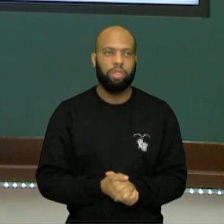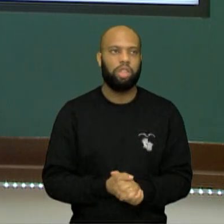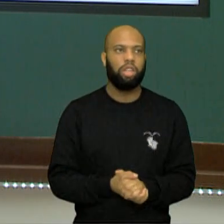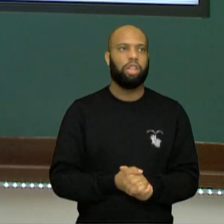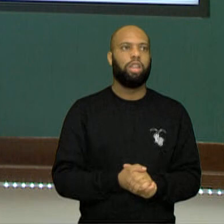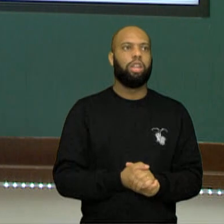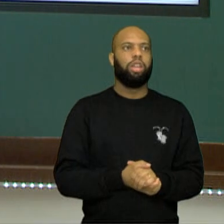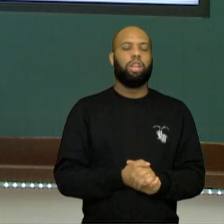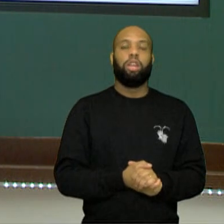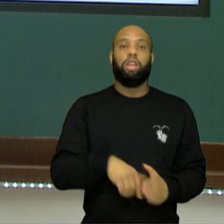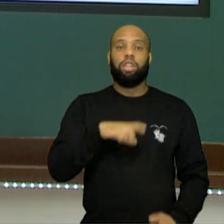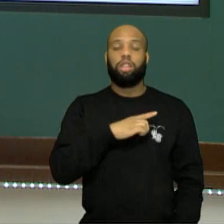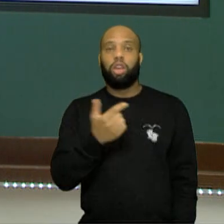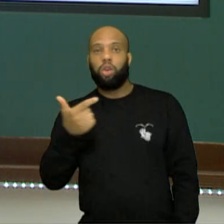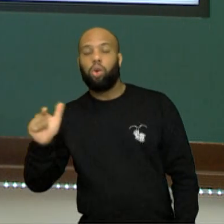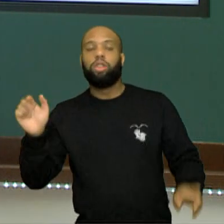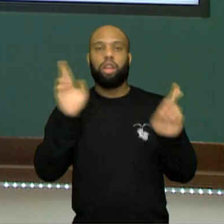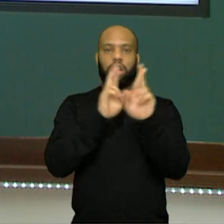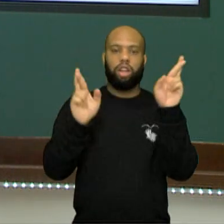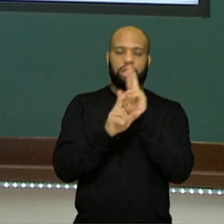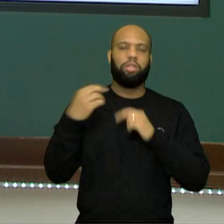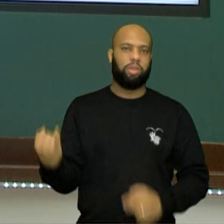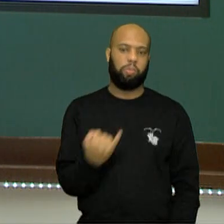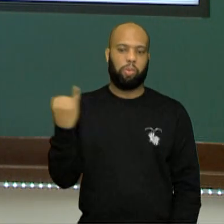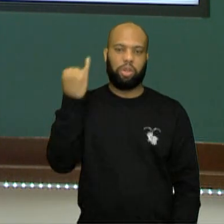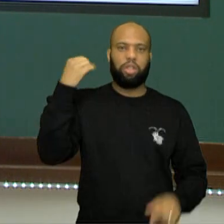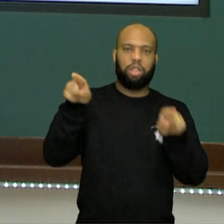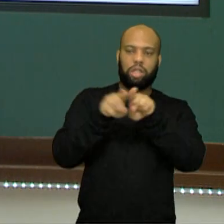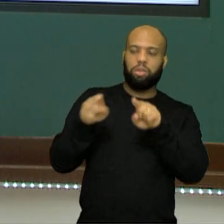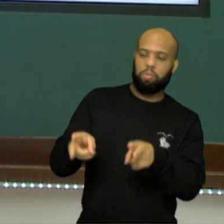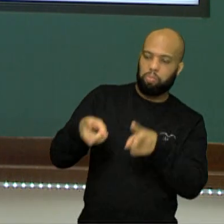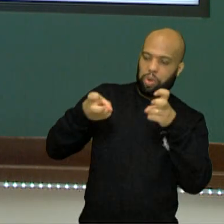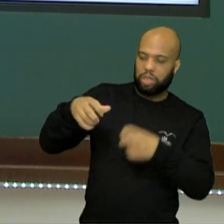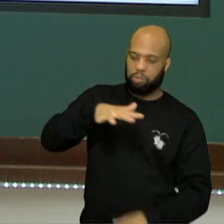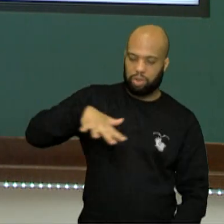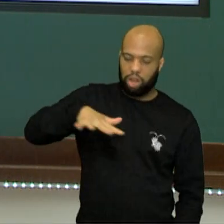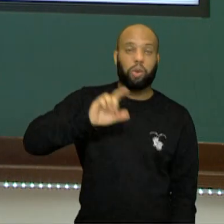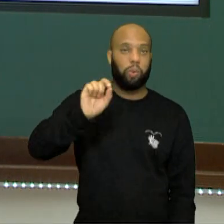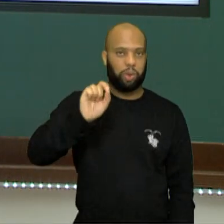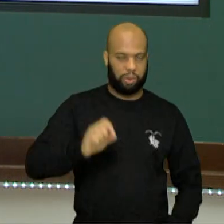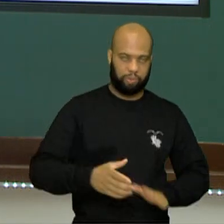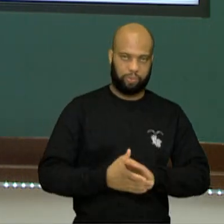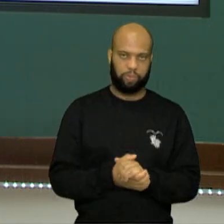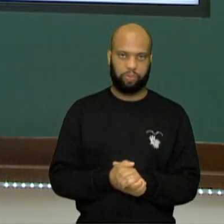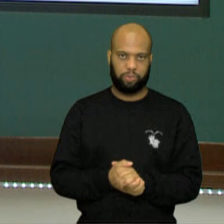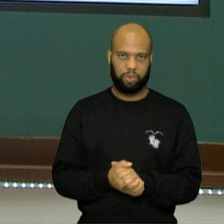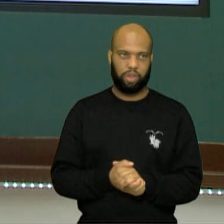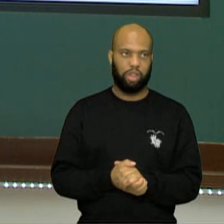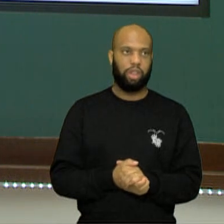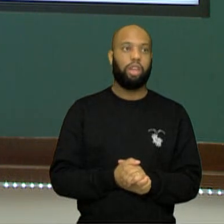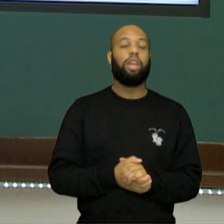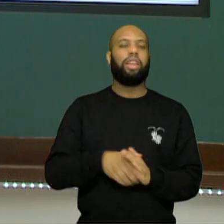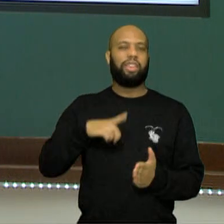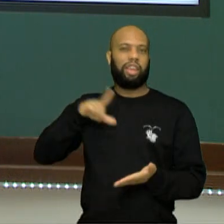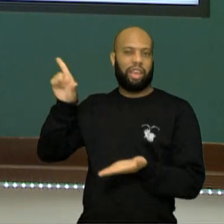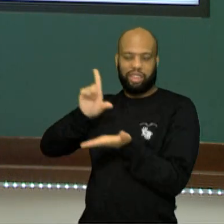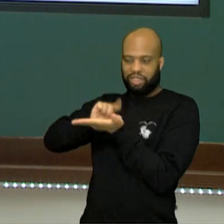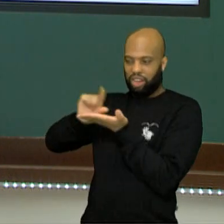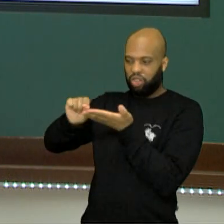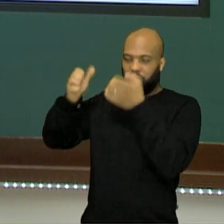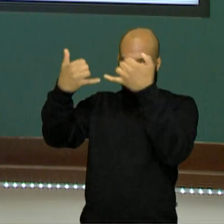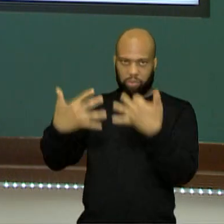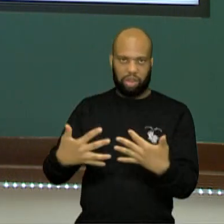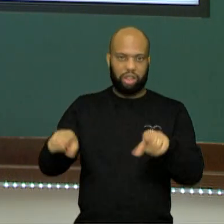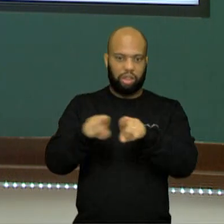Outra relação importante de percepção do meio, que o artigo traz para a gente, é que